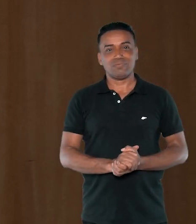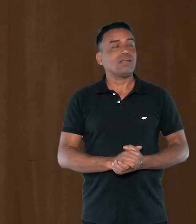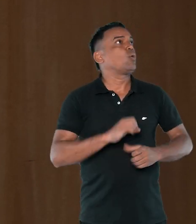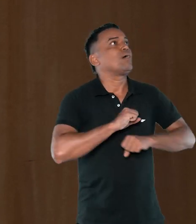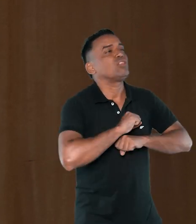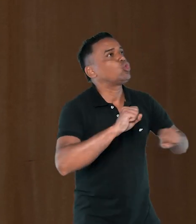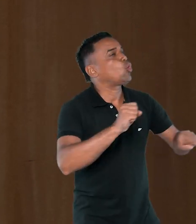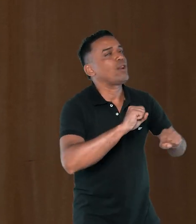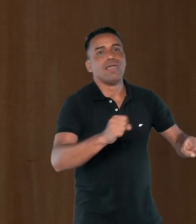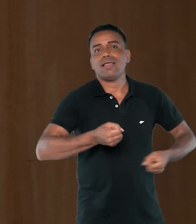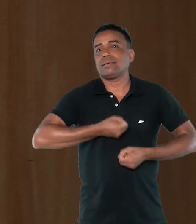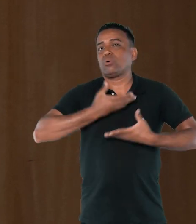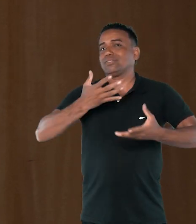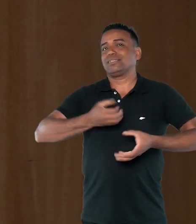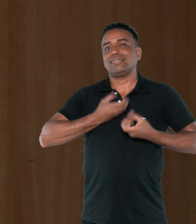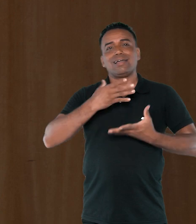barrigudo.